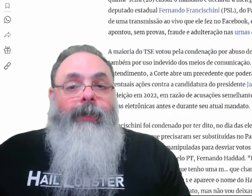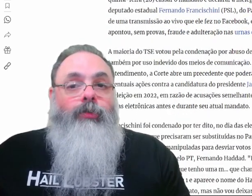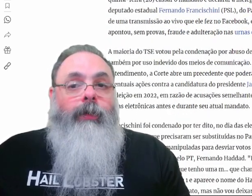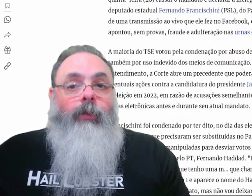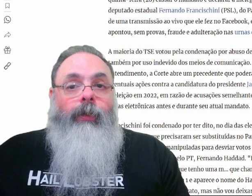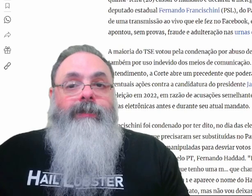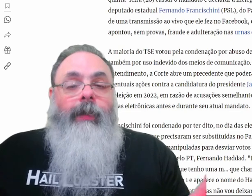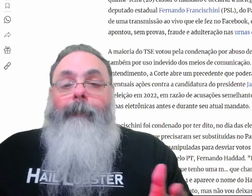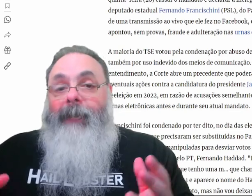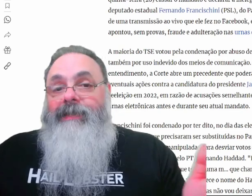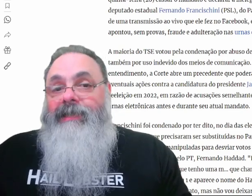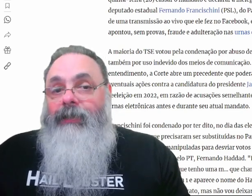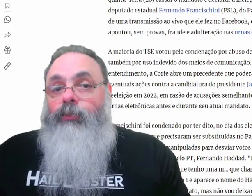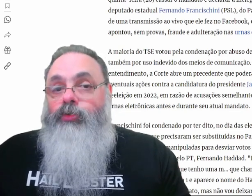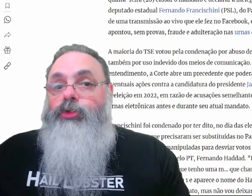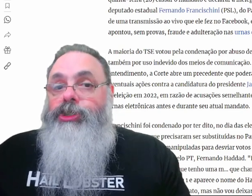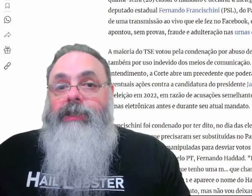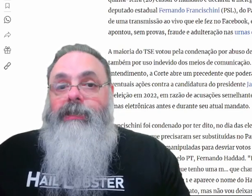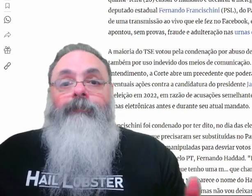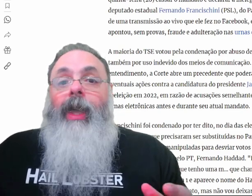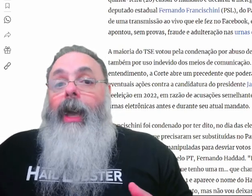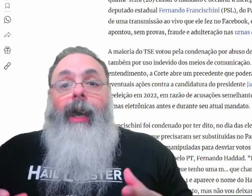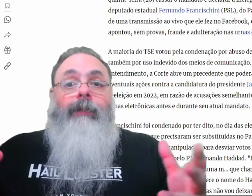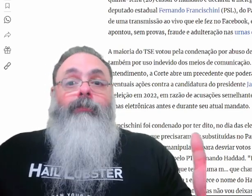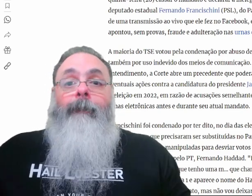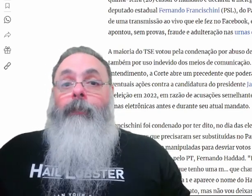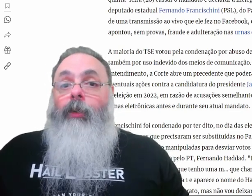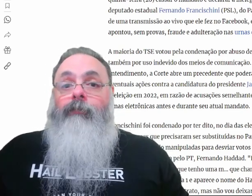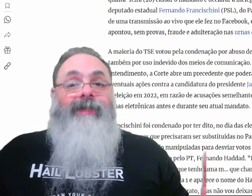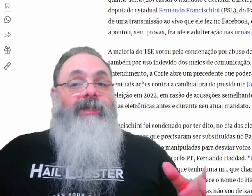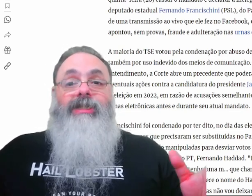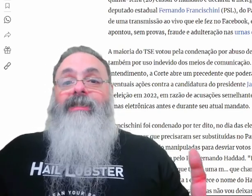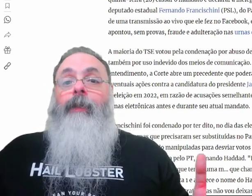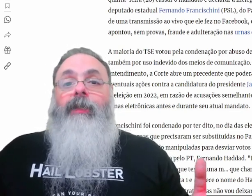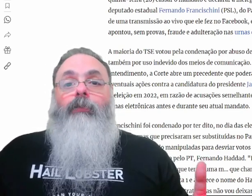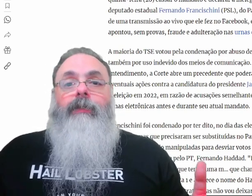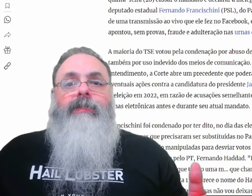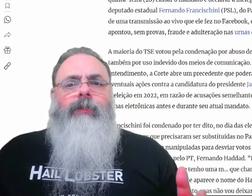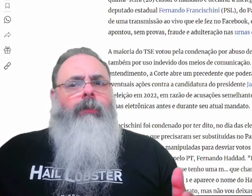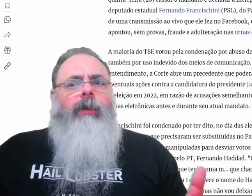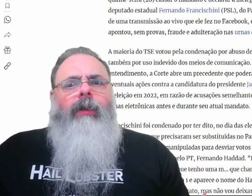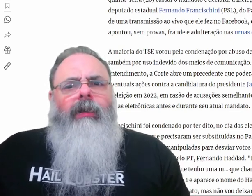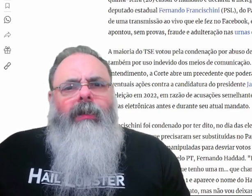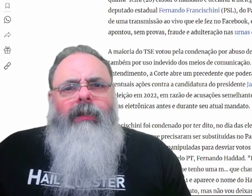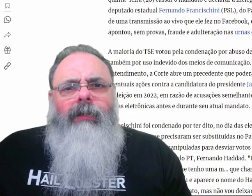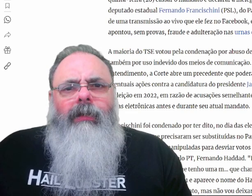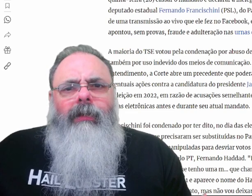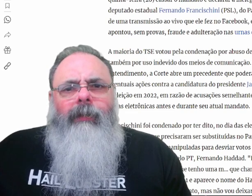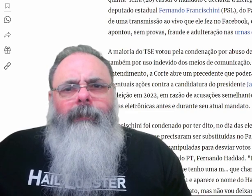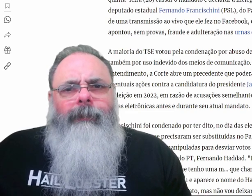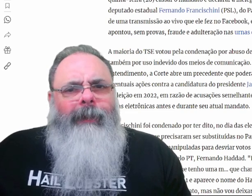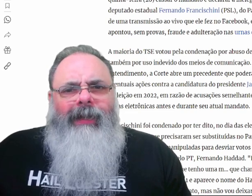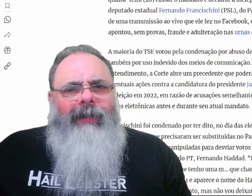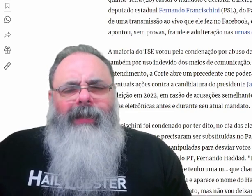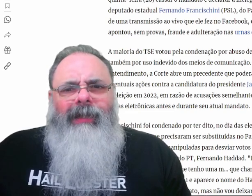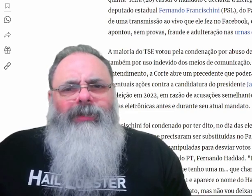abandonou completamente qualquer coisa parecida com justiça a não tem prova mas a gente sabe que aconteceu